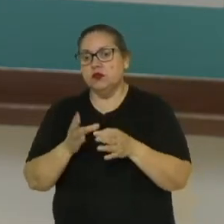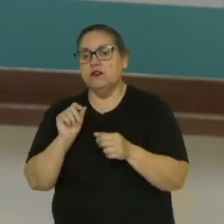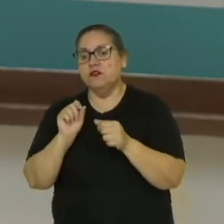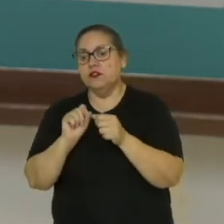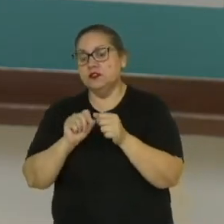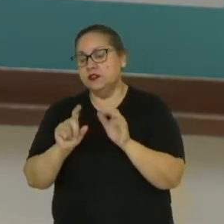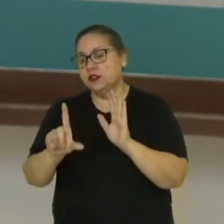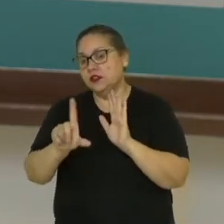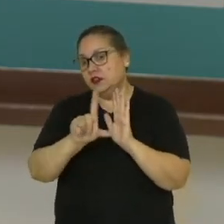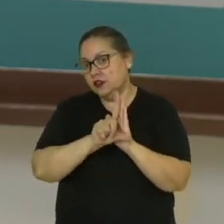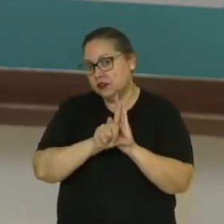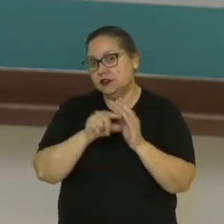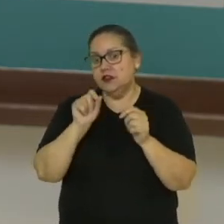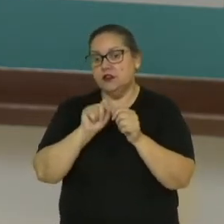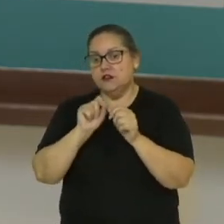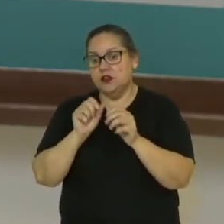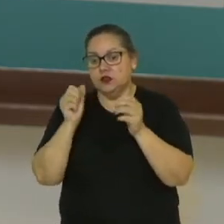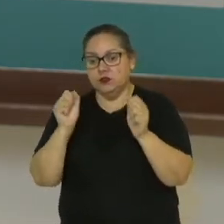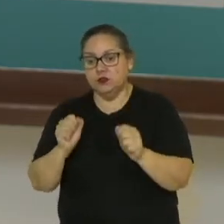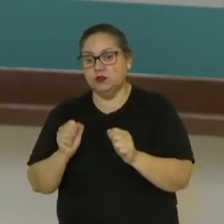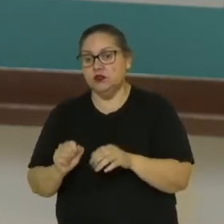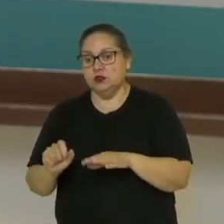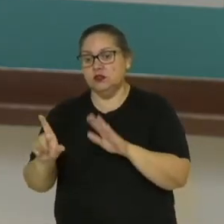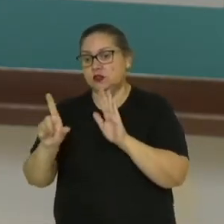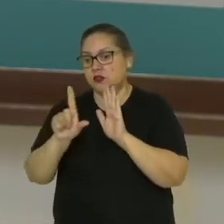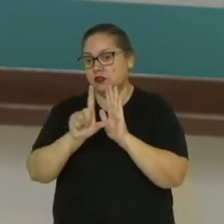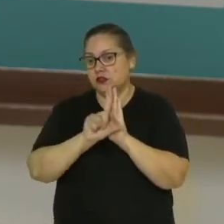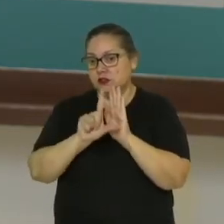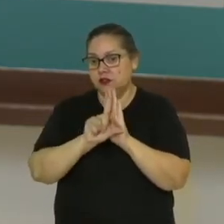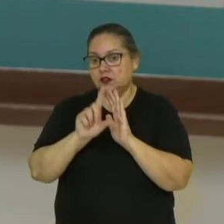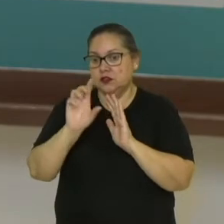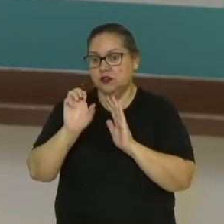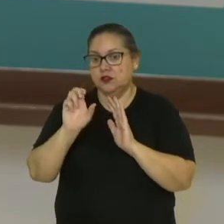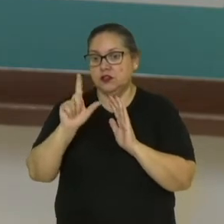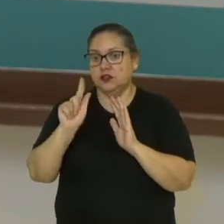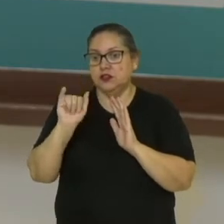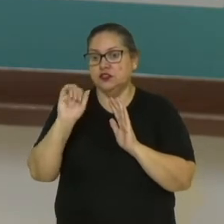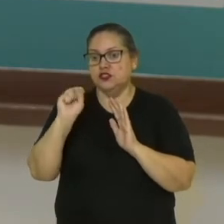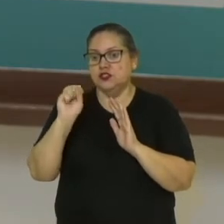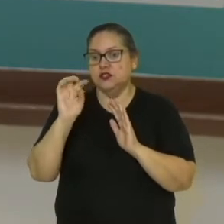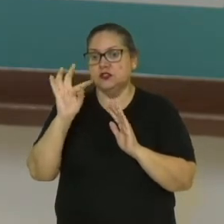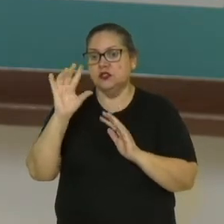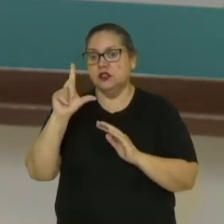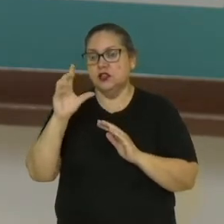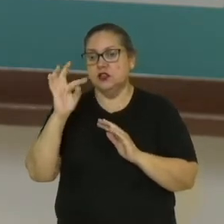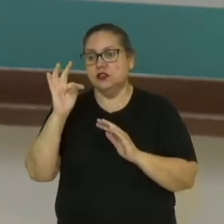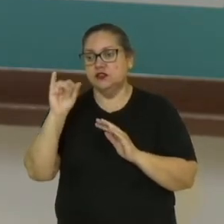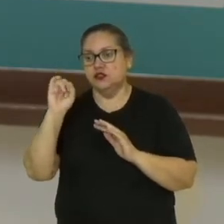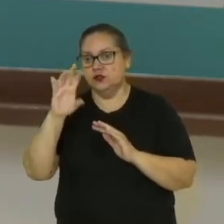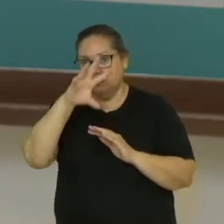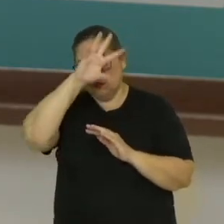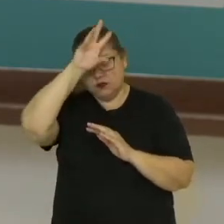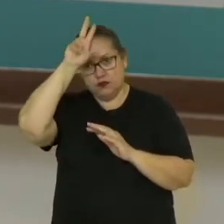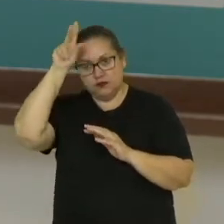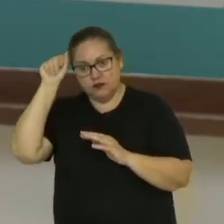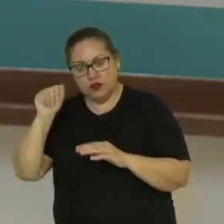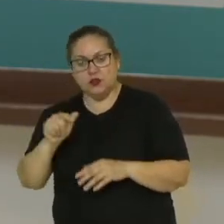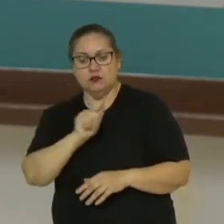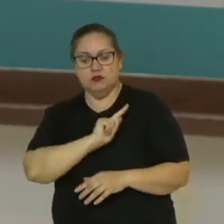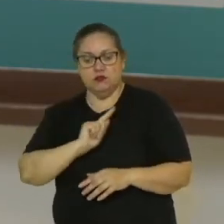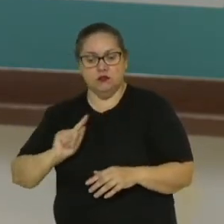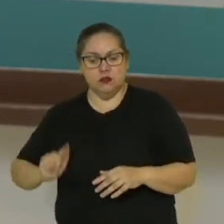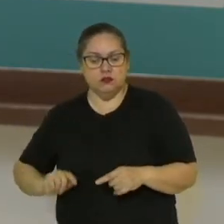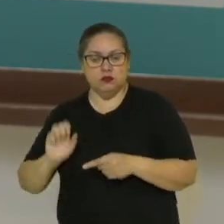executar a lei que é feita pelo poder legislativo. Está na figura no município do prefeito, no estado do